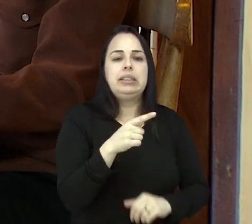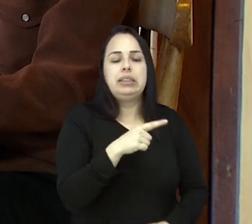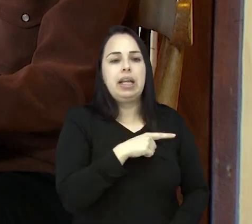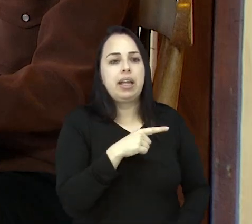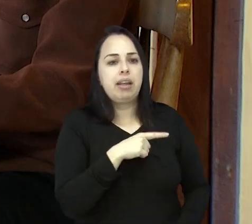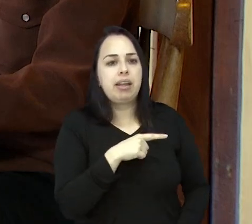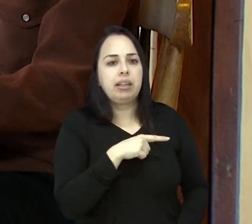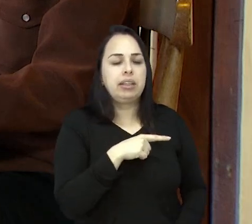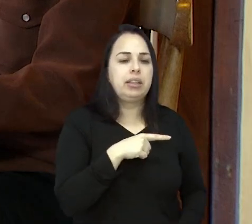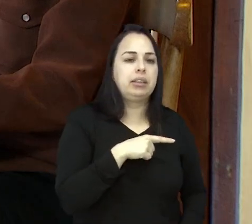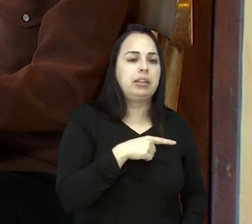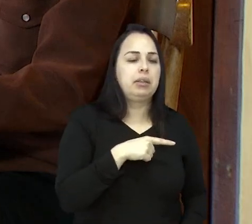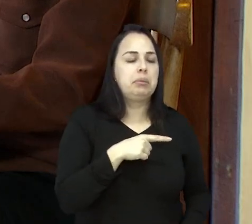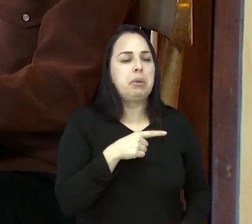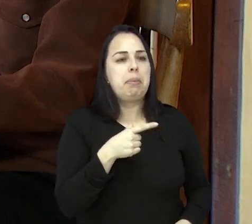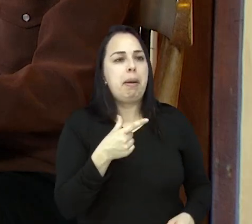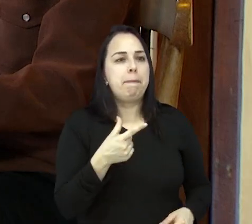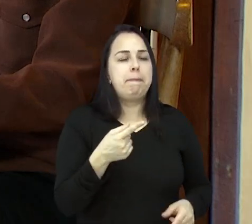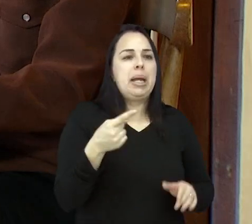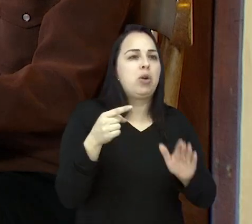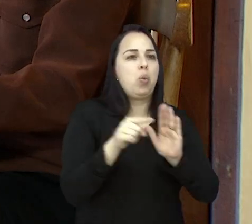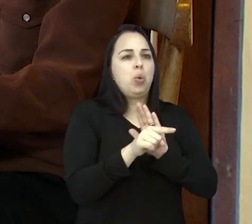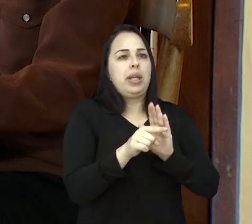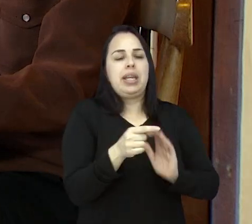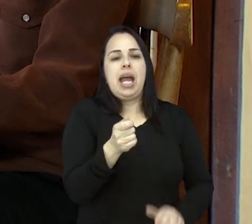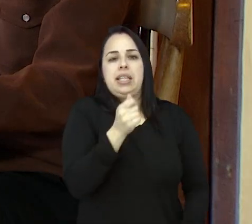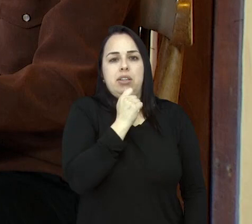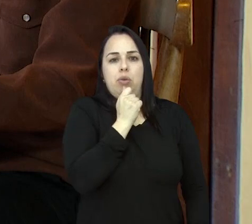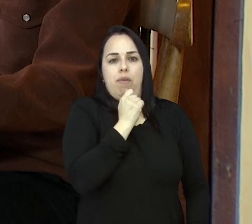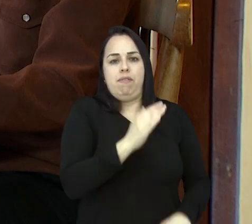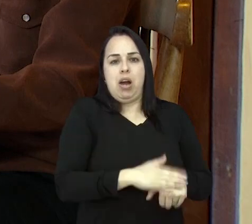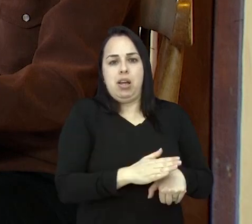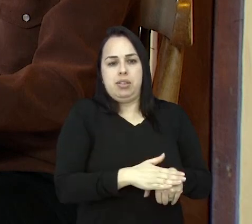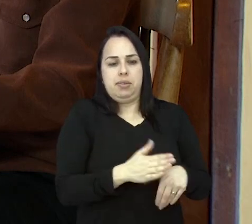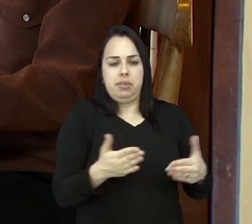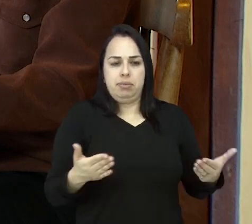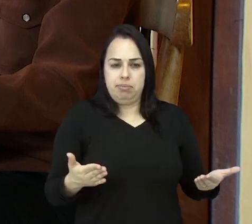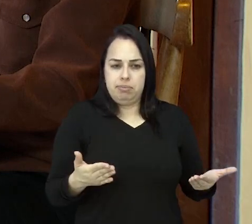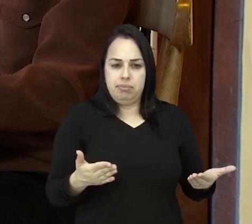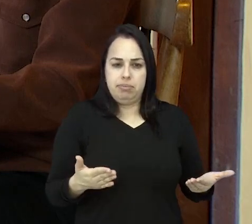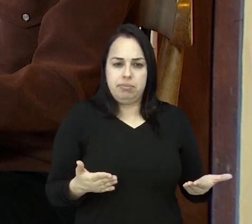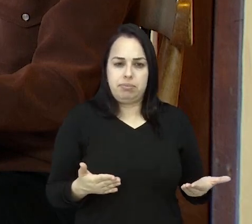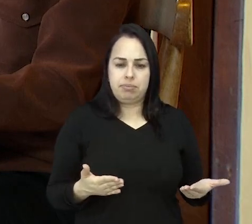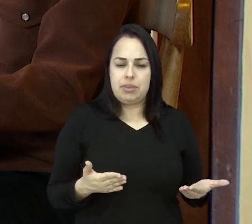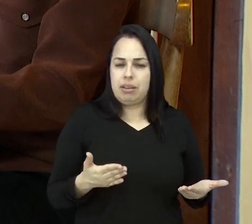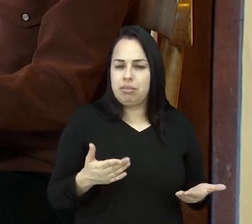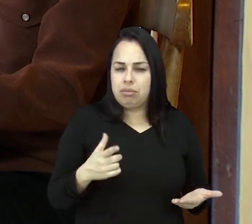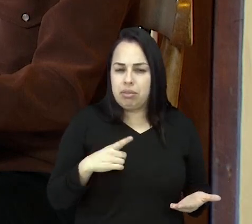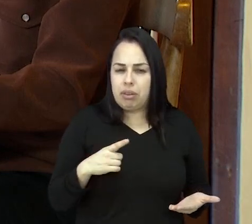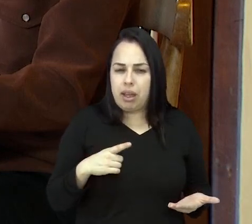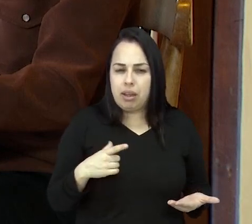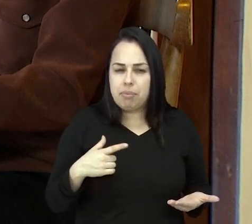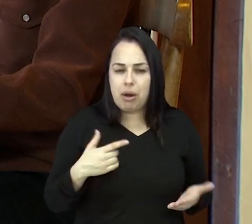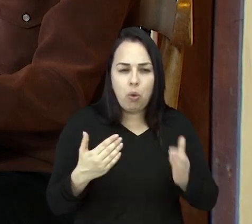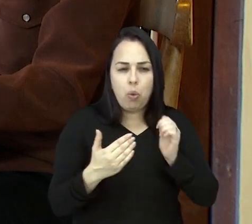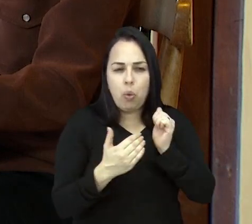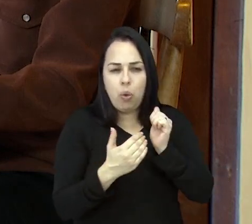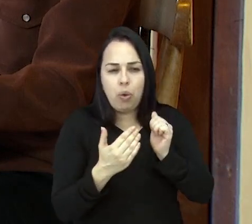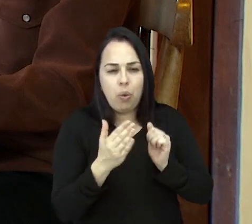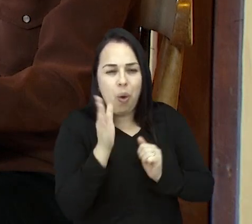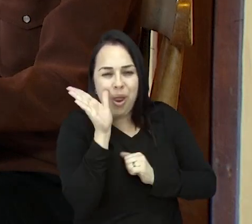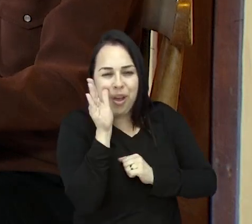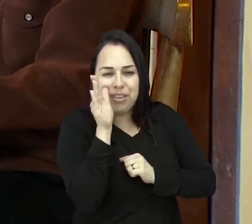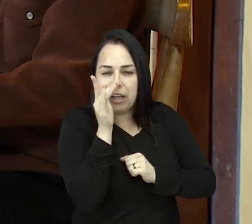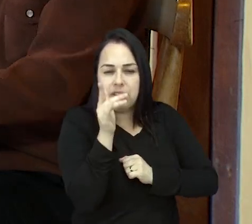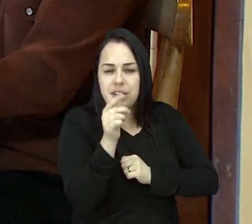entrevistado se tem alguma pergunta que você imaginou e se preparou para responder. E vou perguntar para você também. Tem